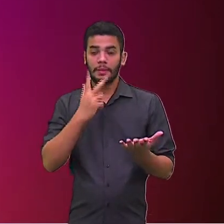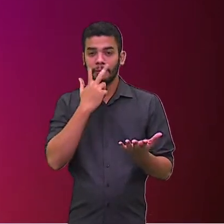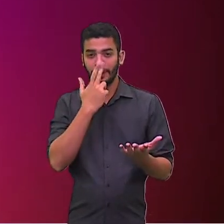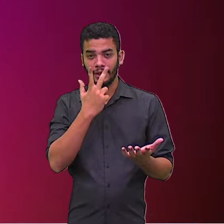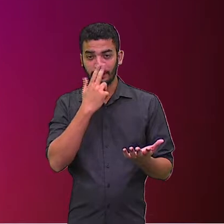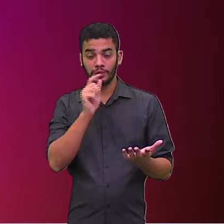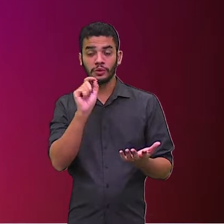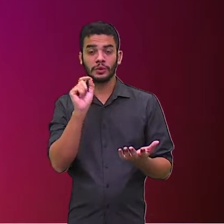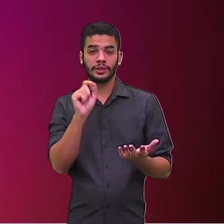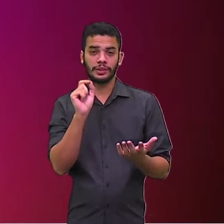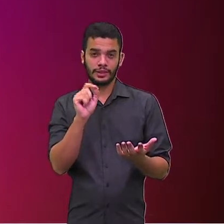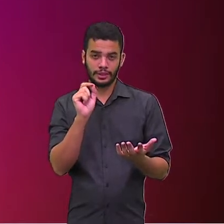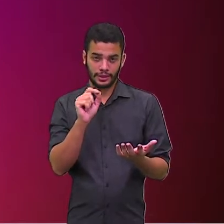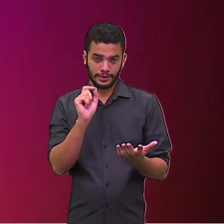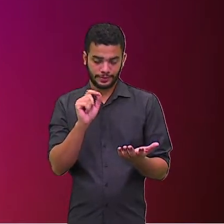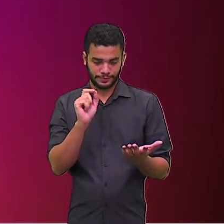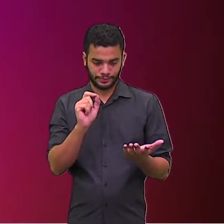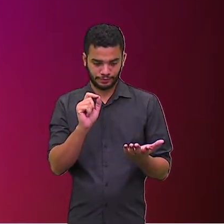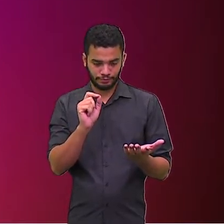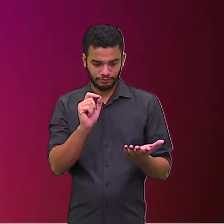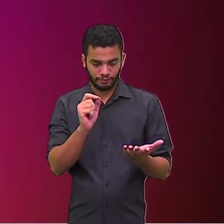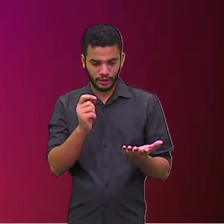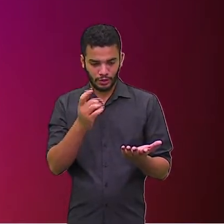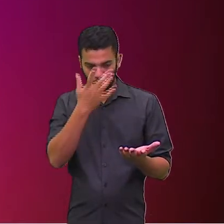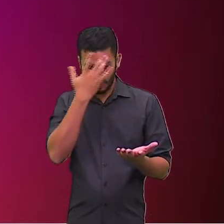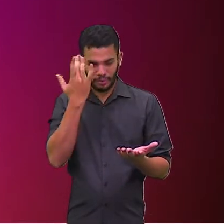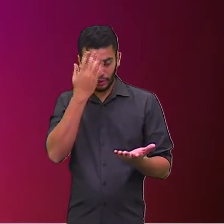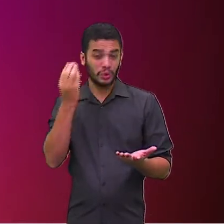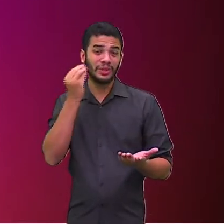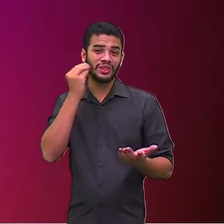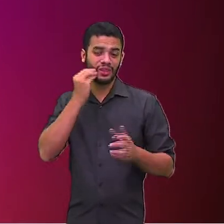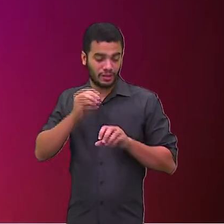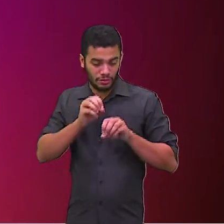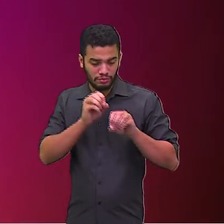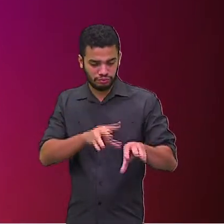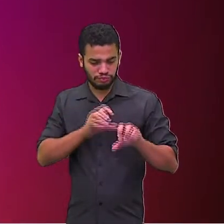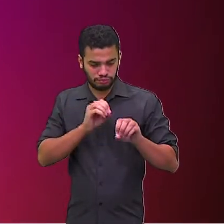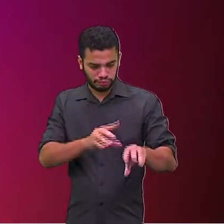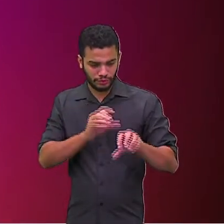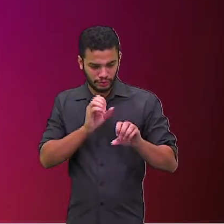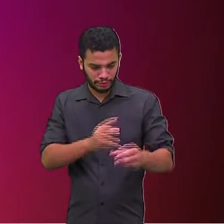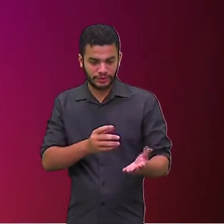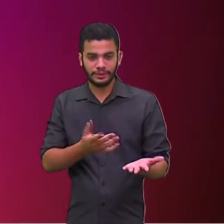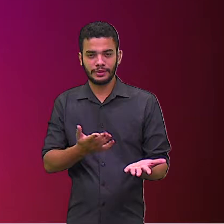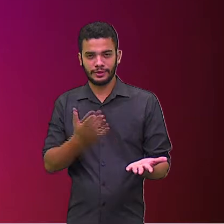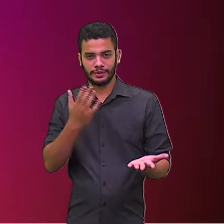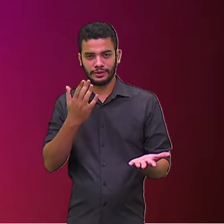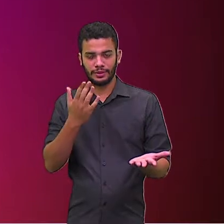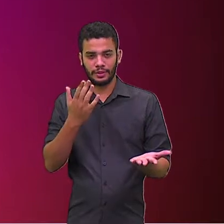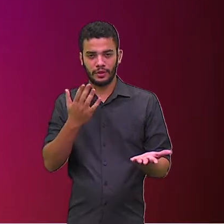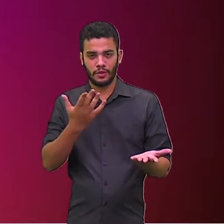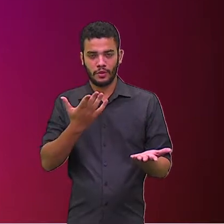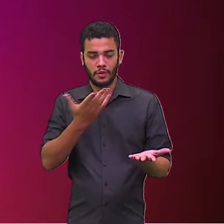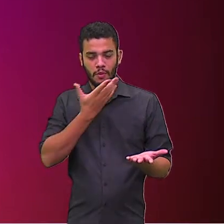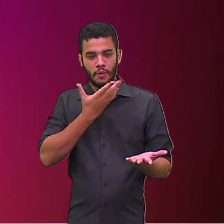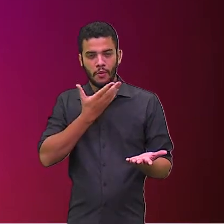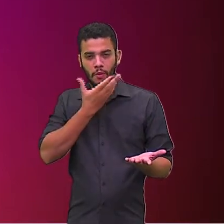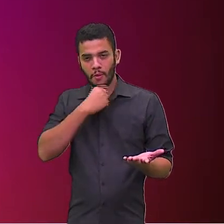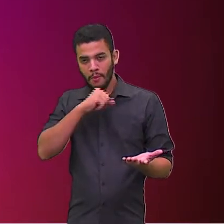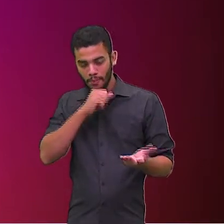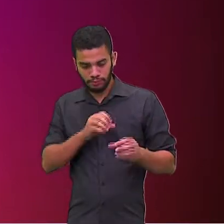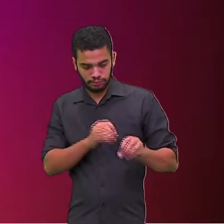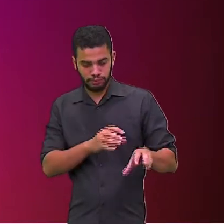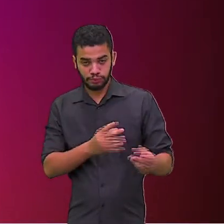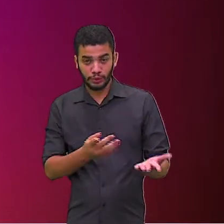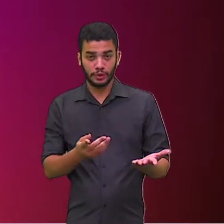compartilhada entre os cidadãos, que carrega em si aspectos referentes à